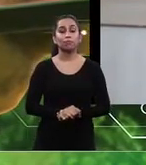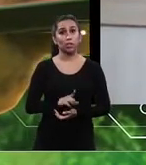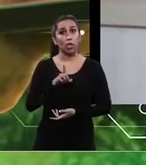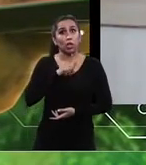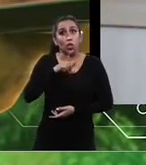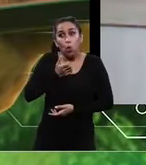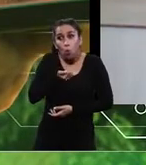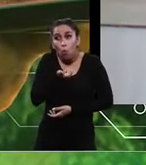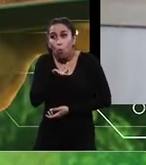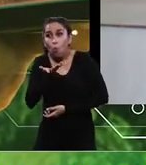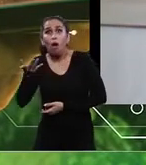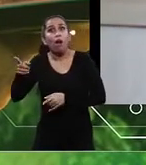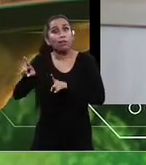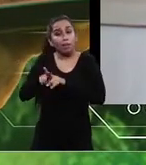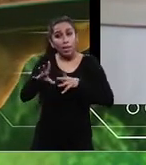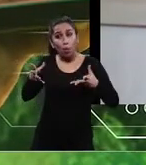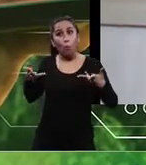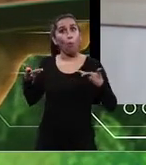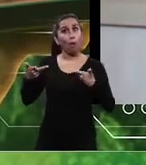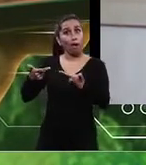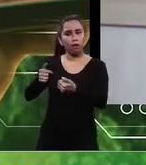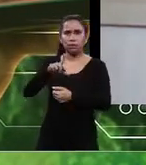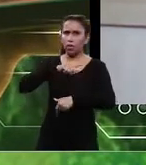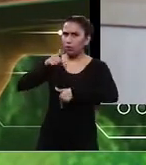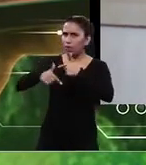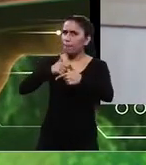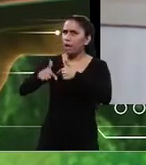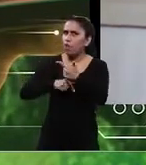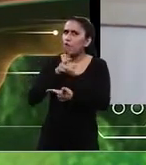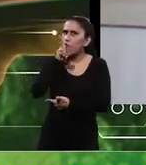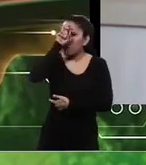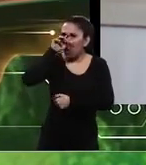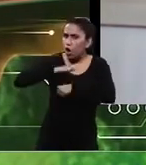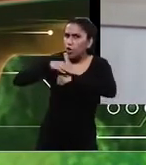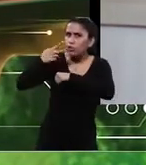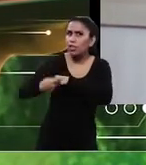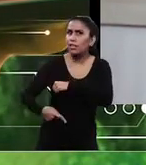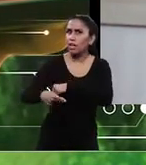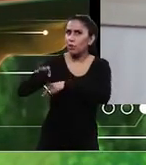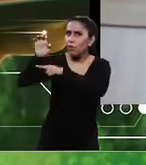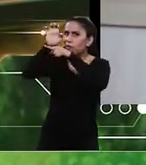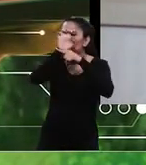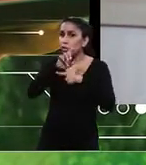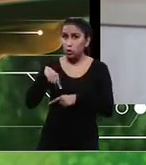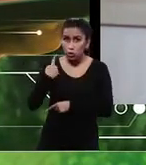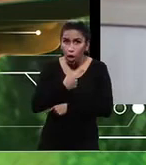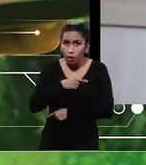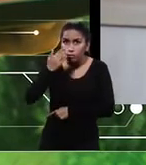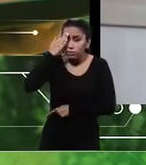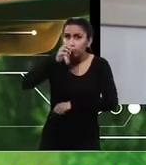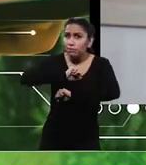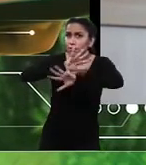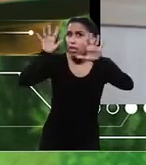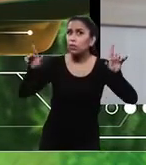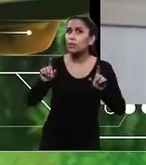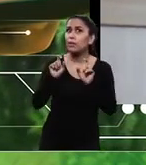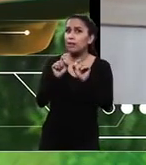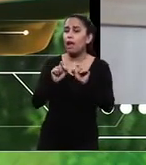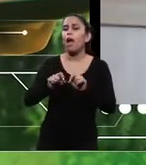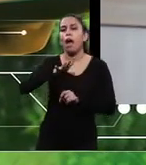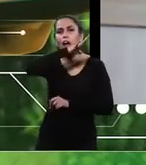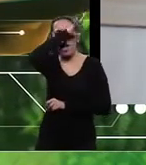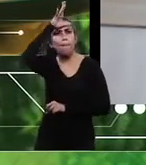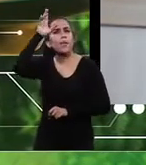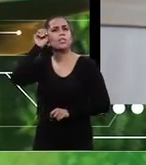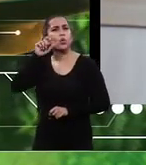quantitativa e também de qualidade. Tem um trabalho muito forte aqui no nosso estado. Entendemos que a Amazônia tem muito a contribuir